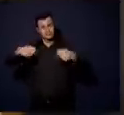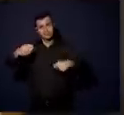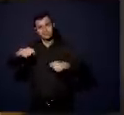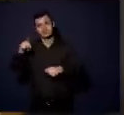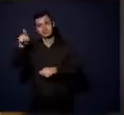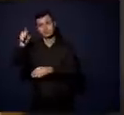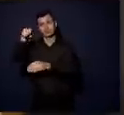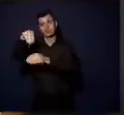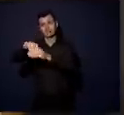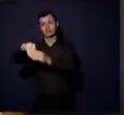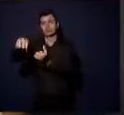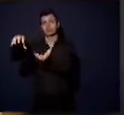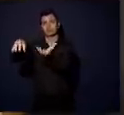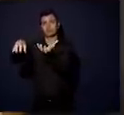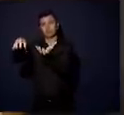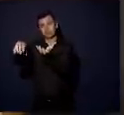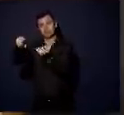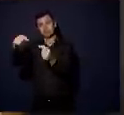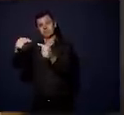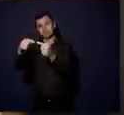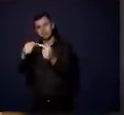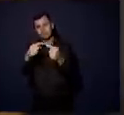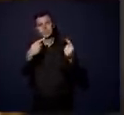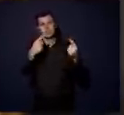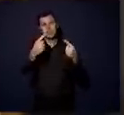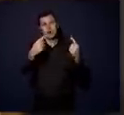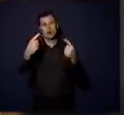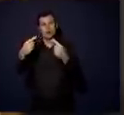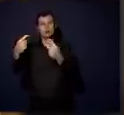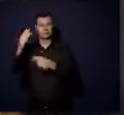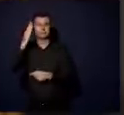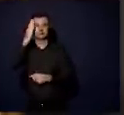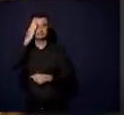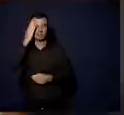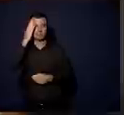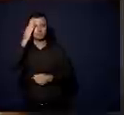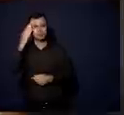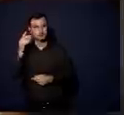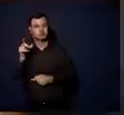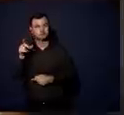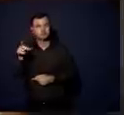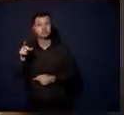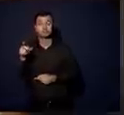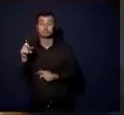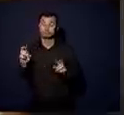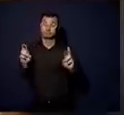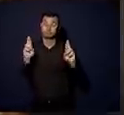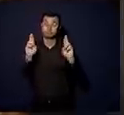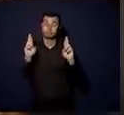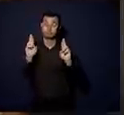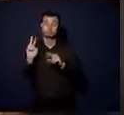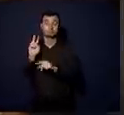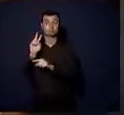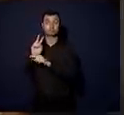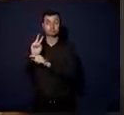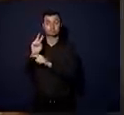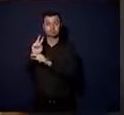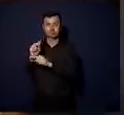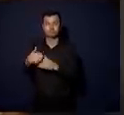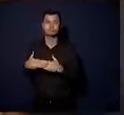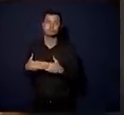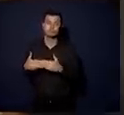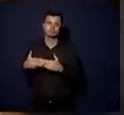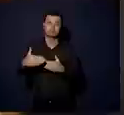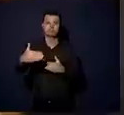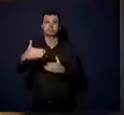que né a casa propícia para esse debate a gente sabe que a gente tem muita esperança né que isso